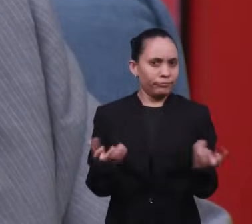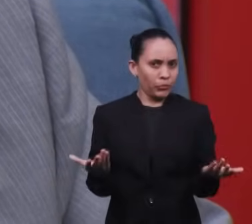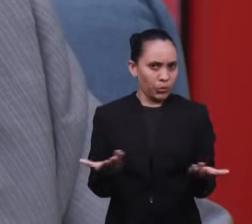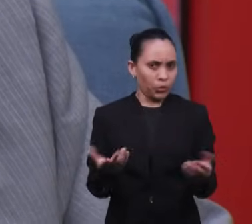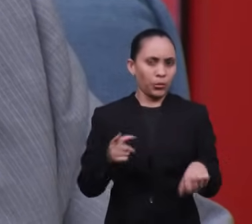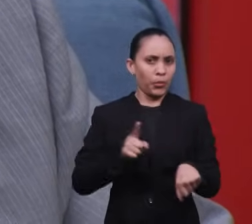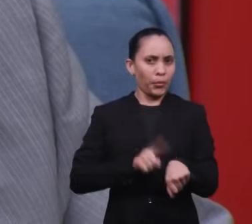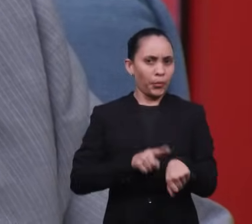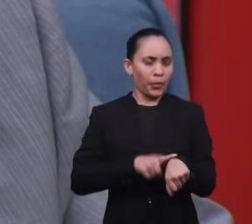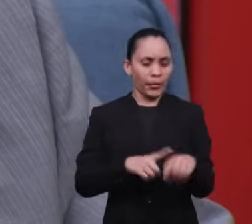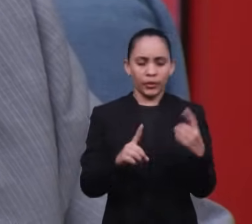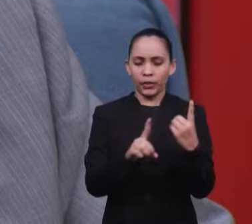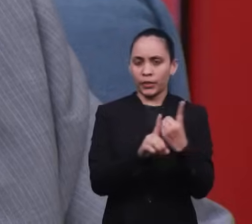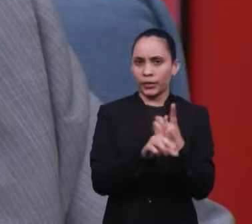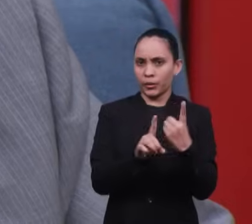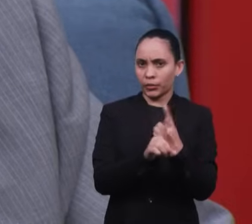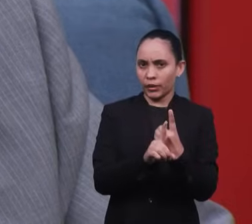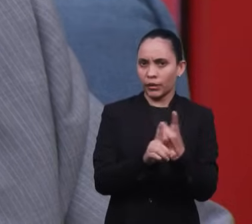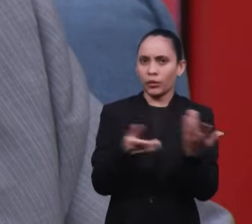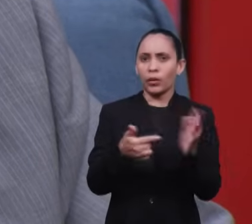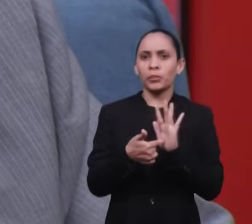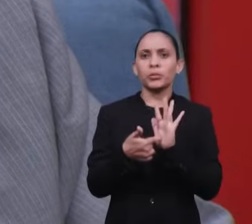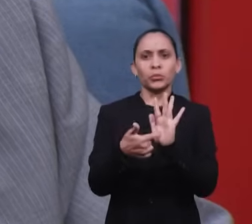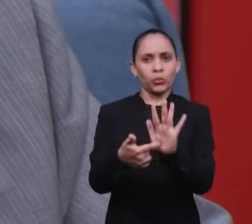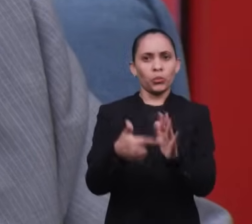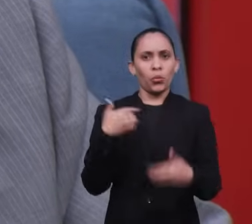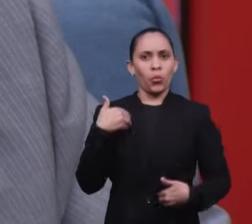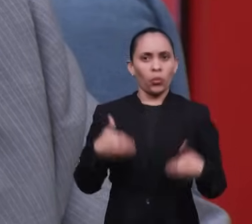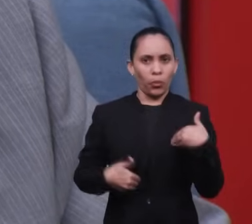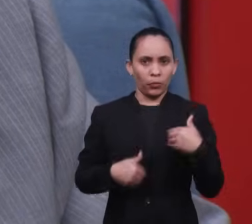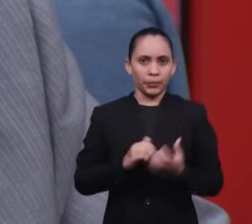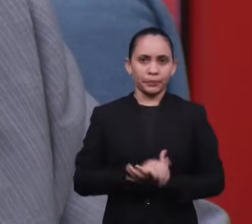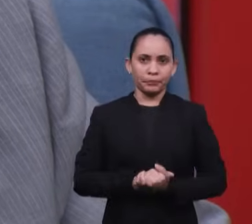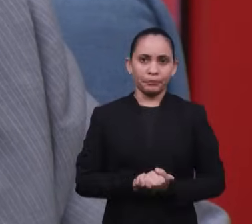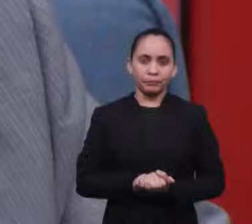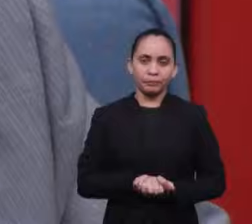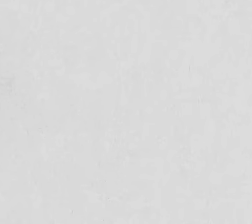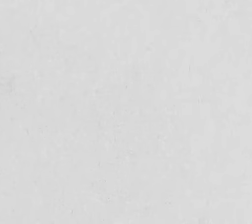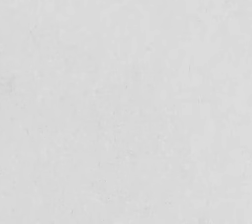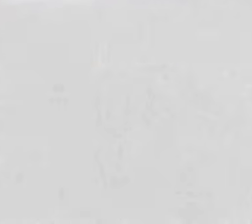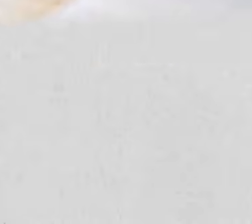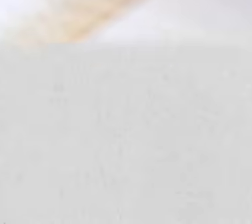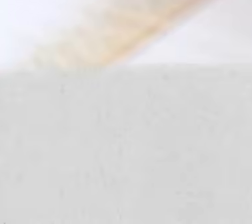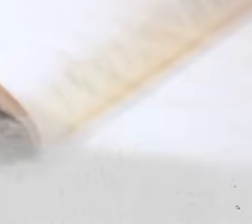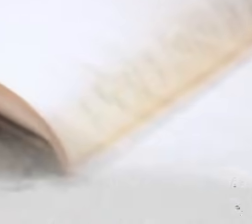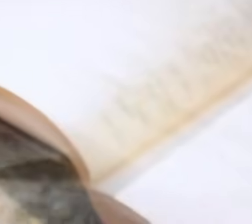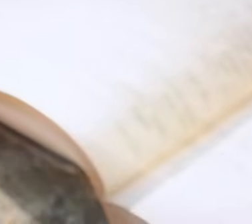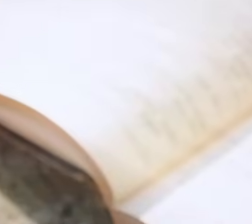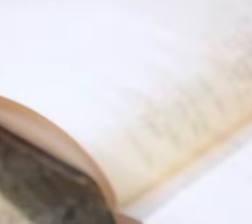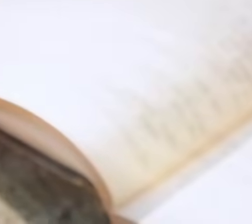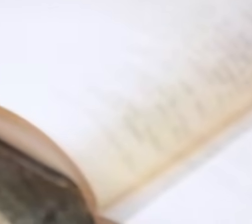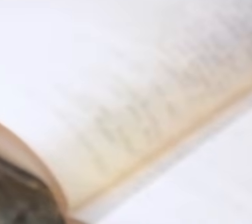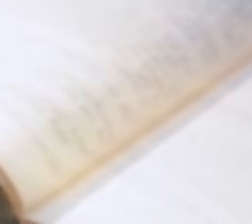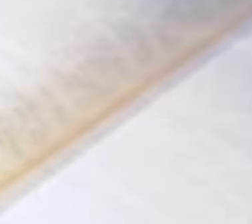assunto, Momentos da Doutrina, falando sobre o corpo, após a vinheta.